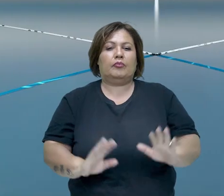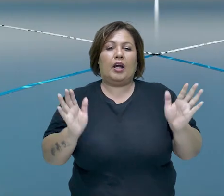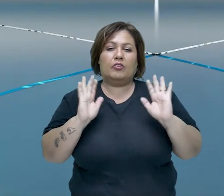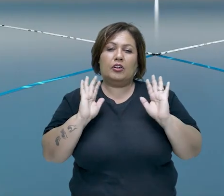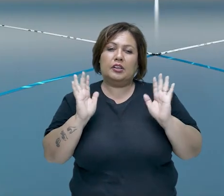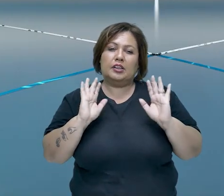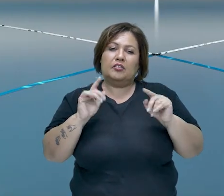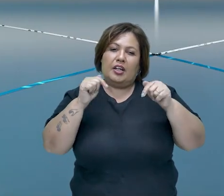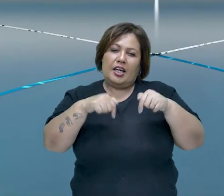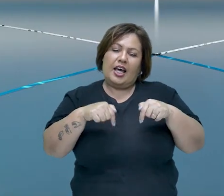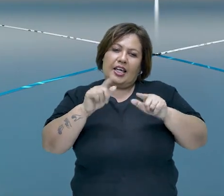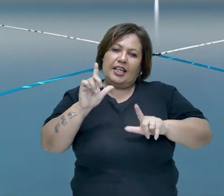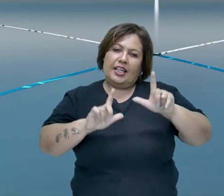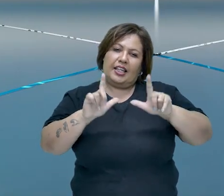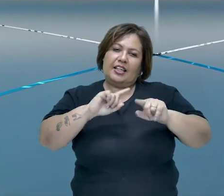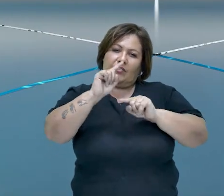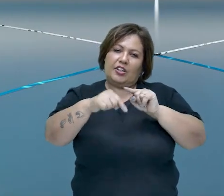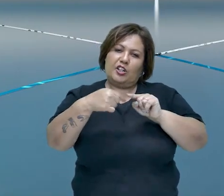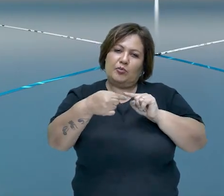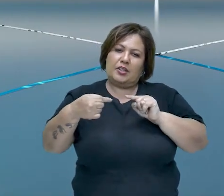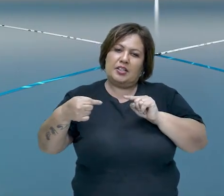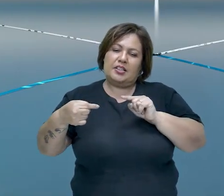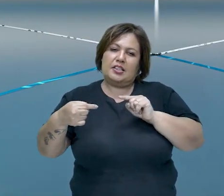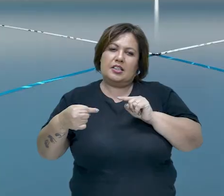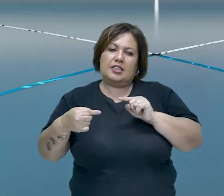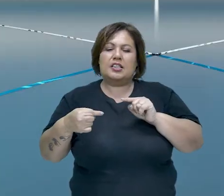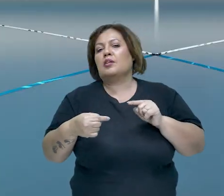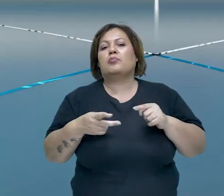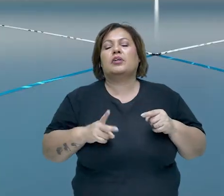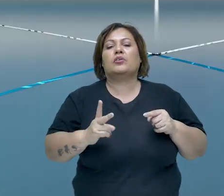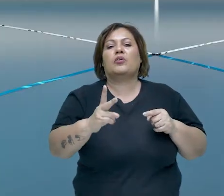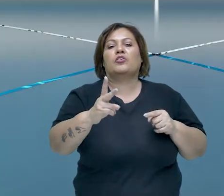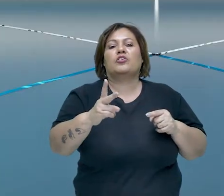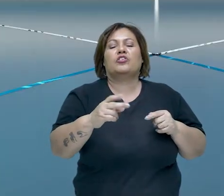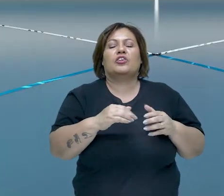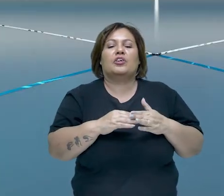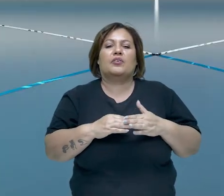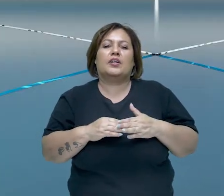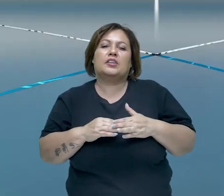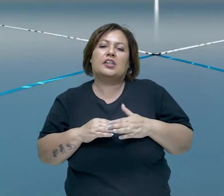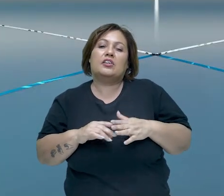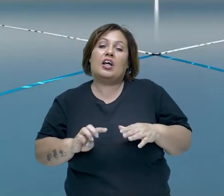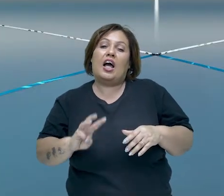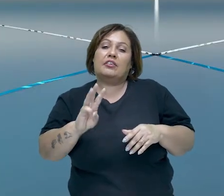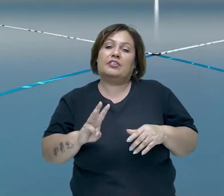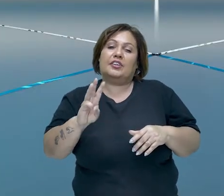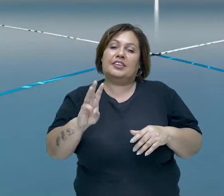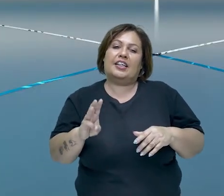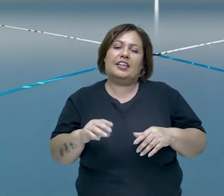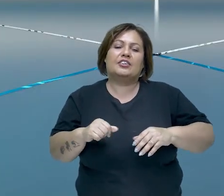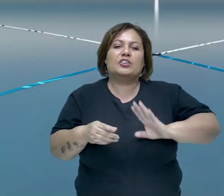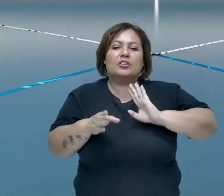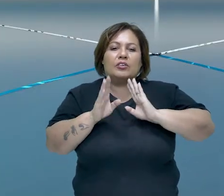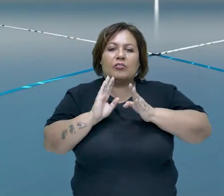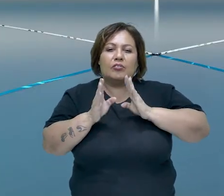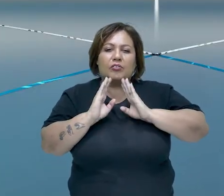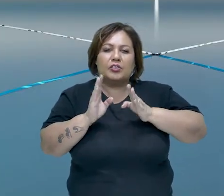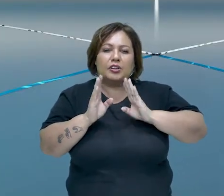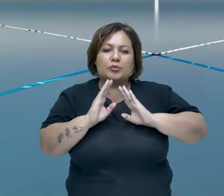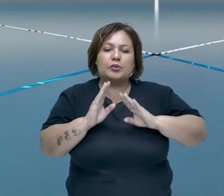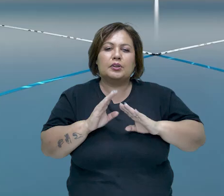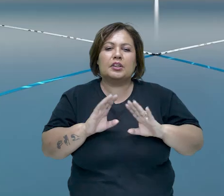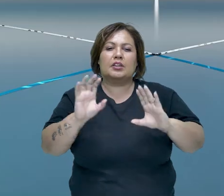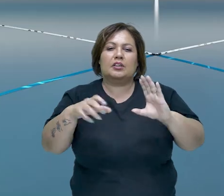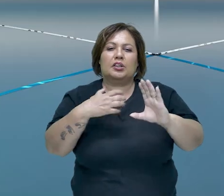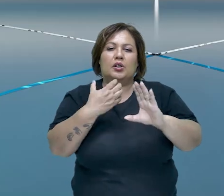A gente se vê aqui na TV na próxima semana. Mas continue ligado com a gente no nosso portal e nas redes sociais.